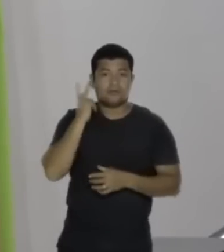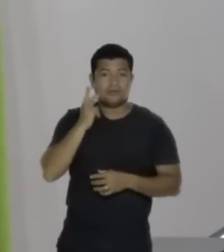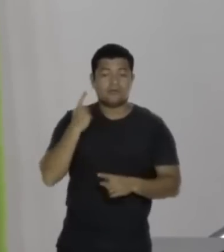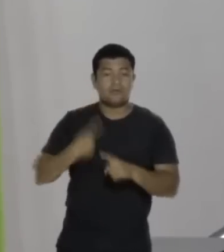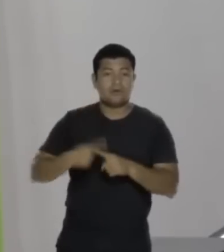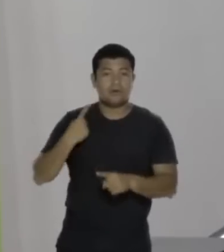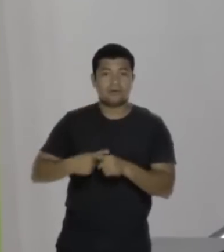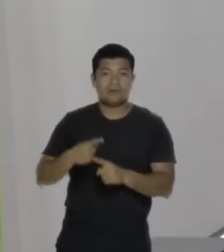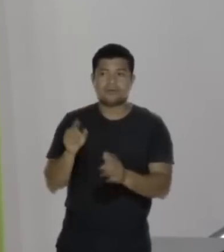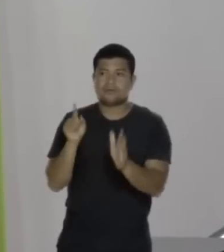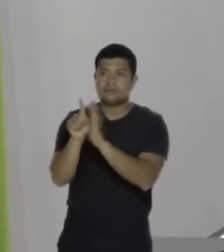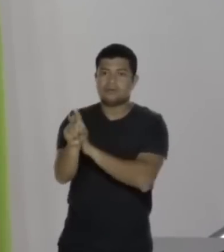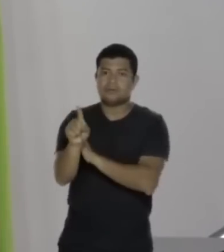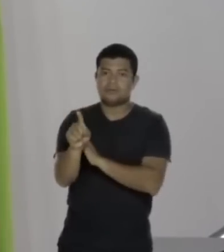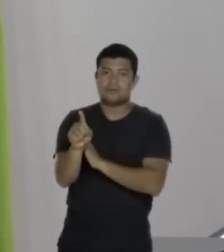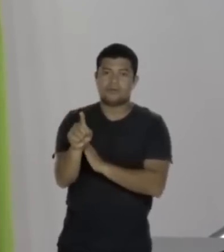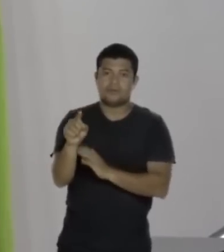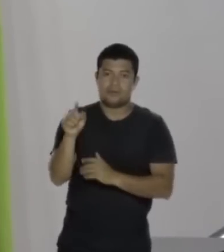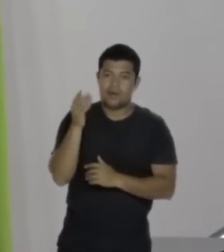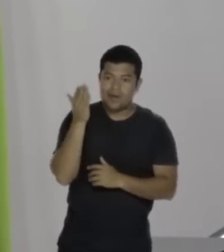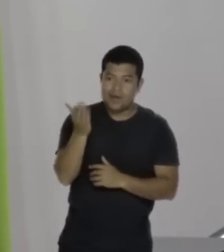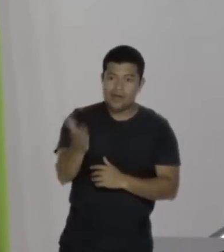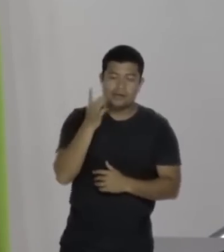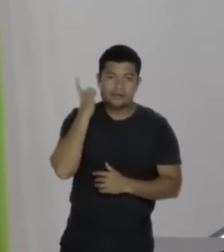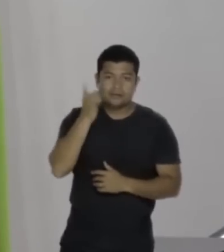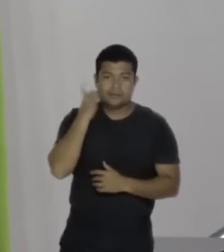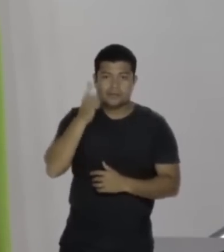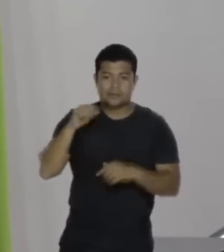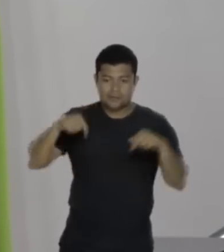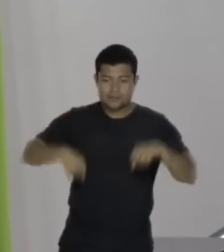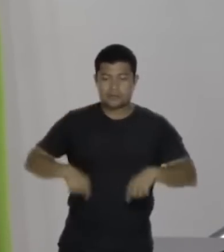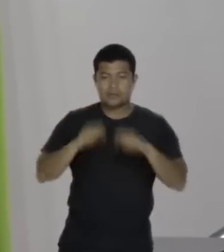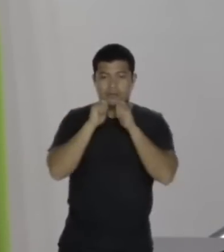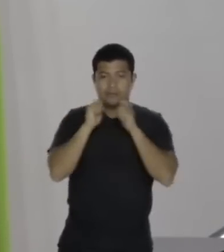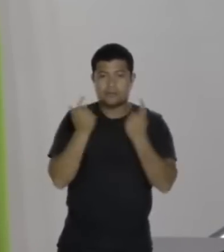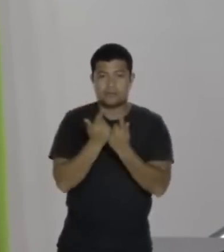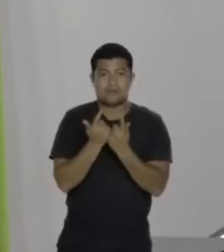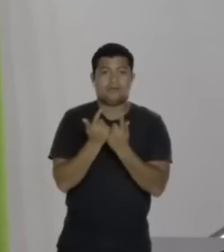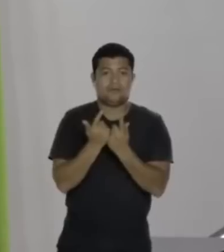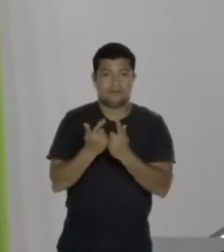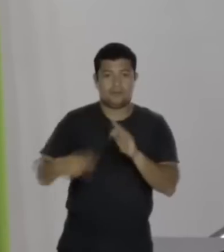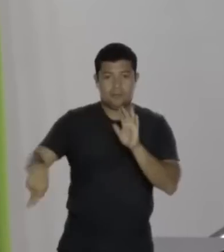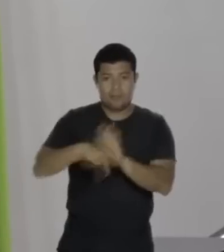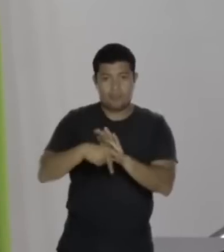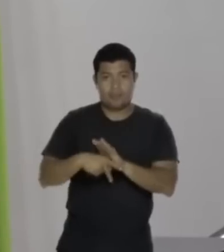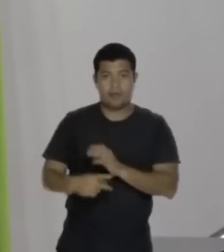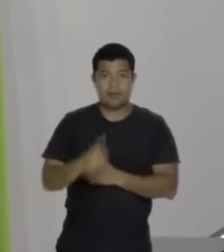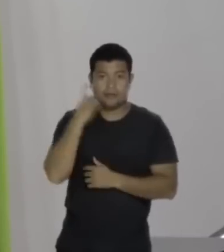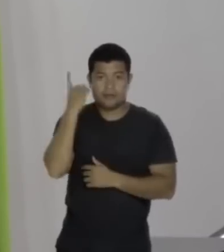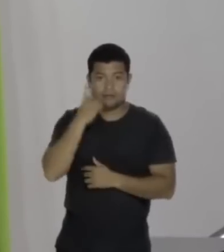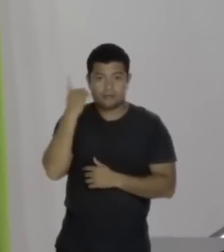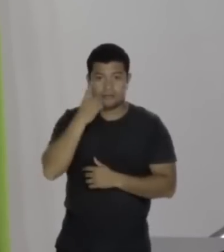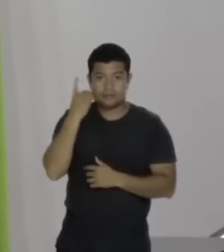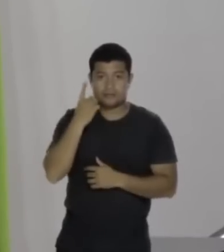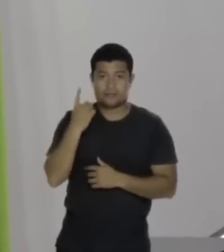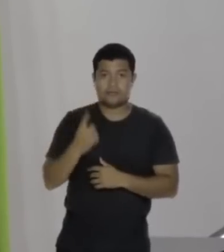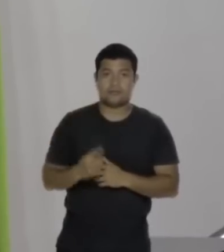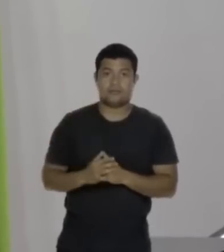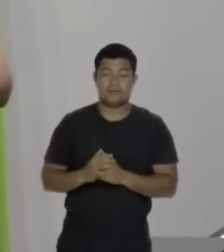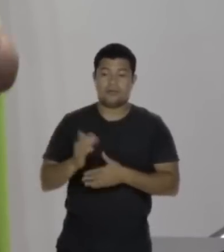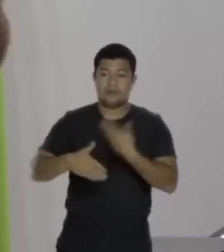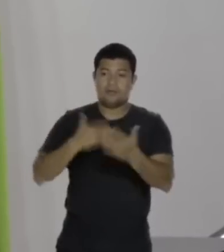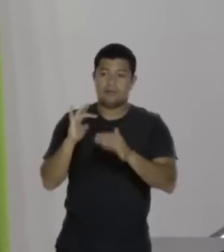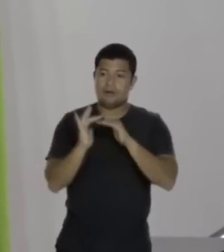fato de ter feito uma pergunta à deputada desta casa que estava fazendo a palestra. A deputada desta casa, inclusive, foi para as redes